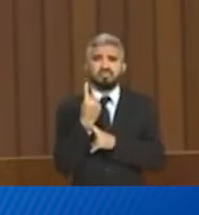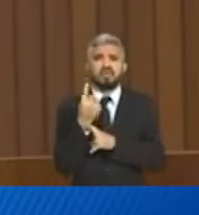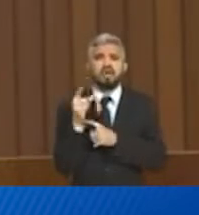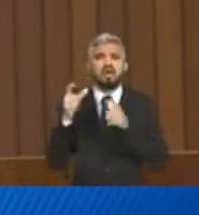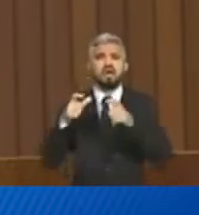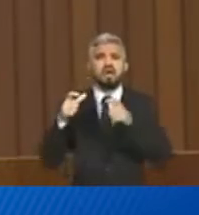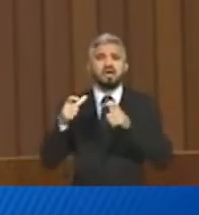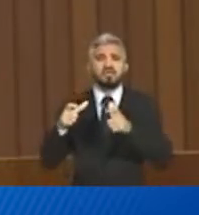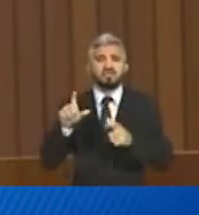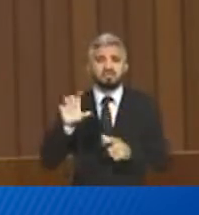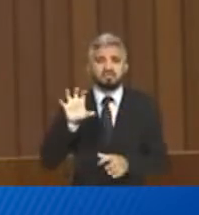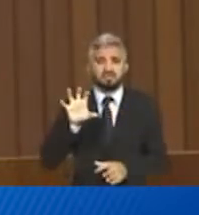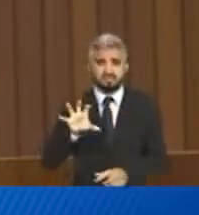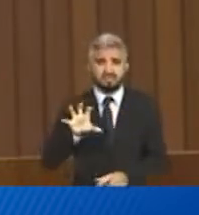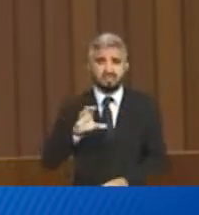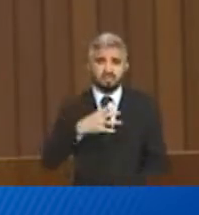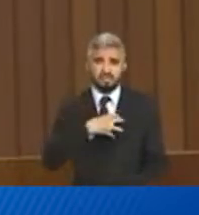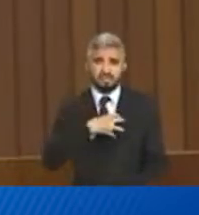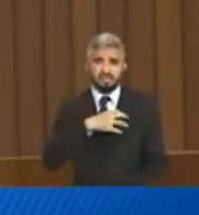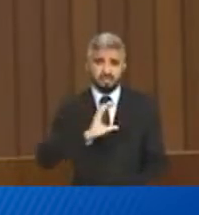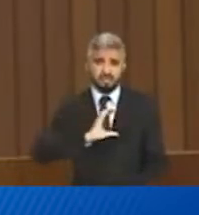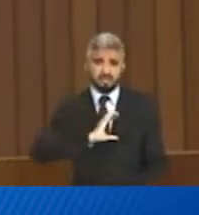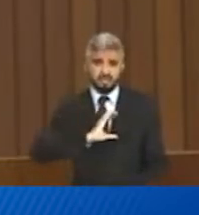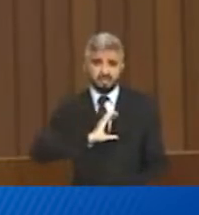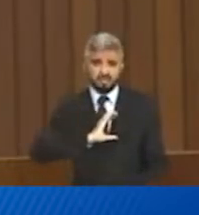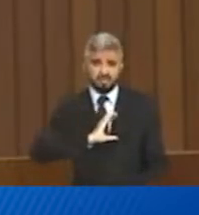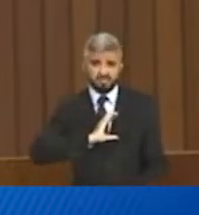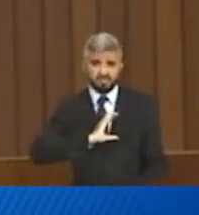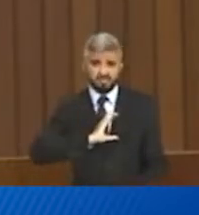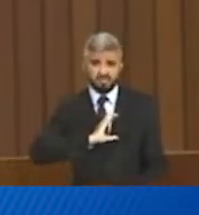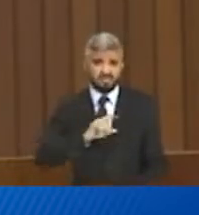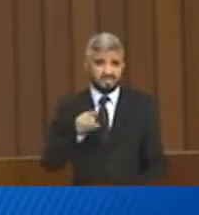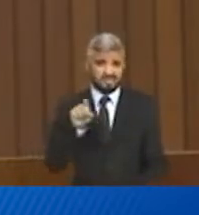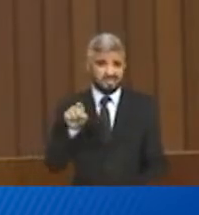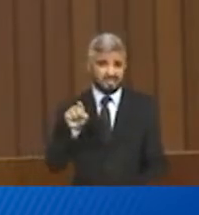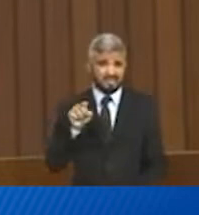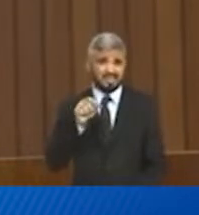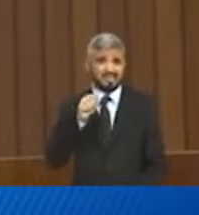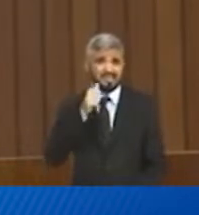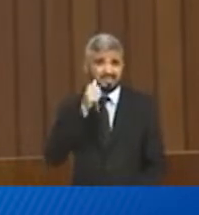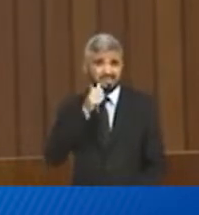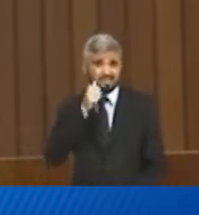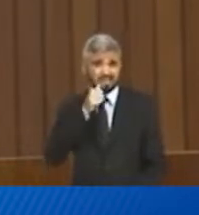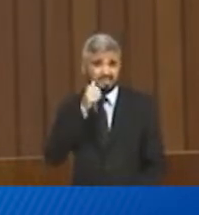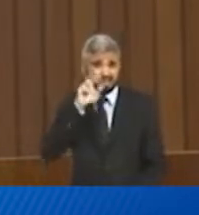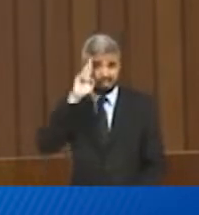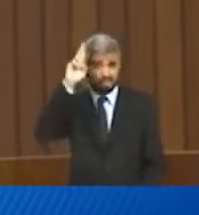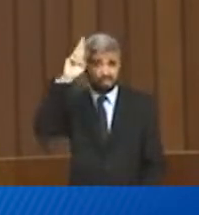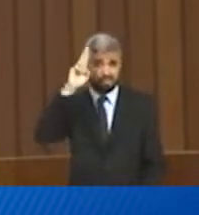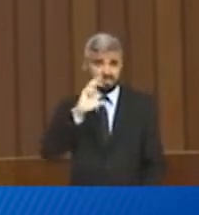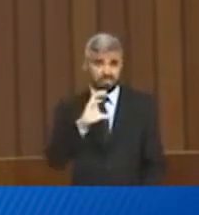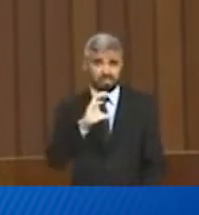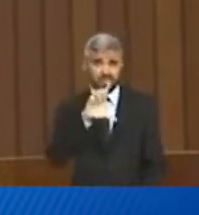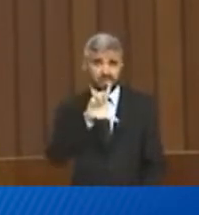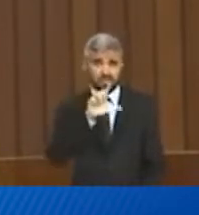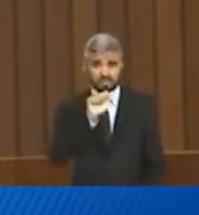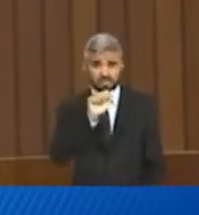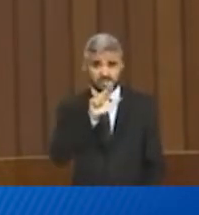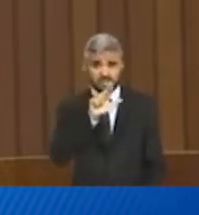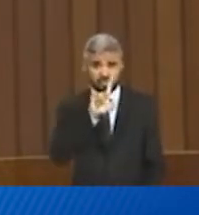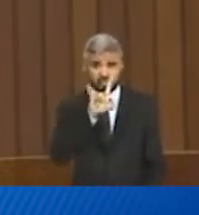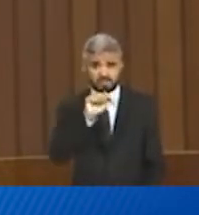ingerências fazendo do hospital moeda de troca política onde só são atendidos os